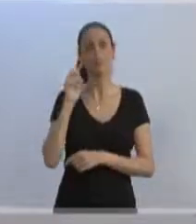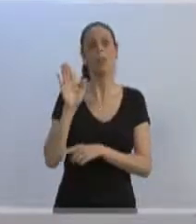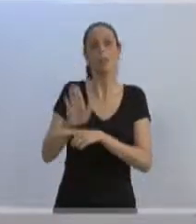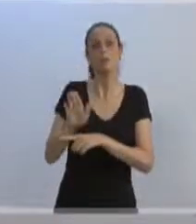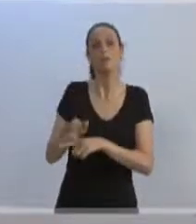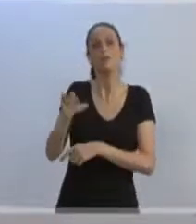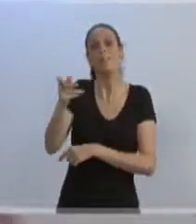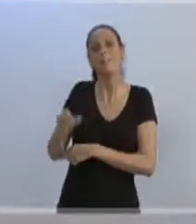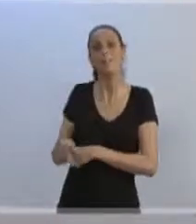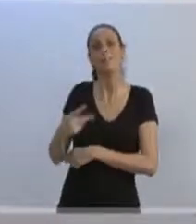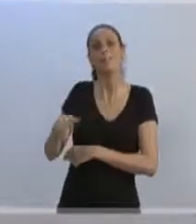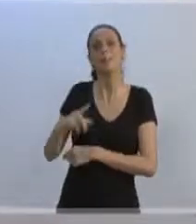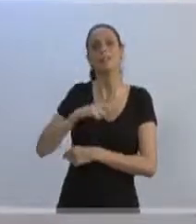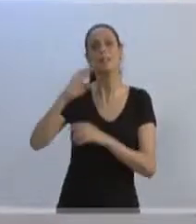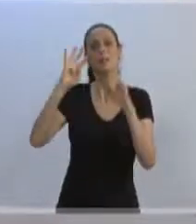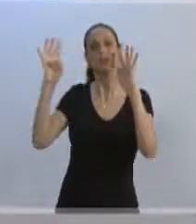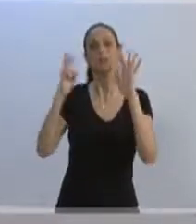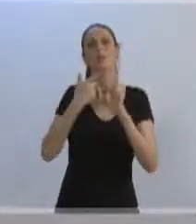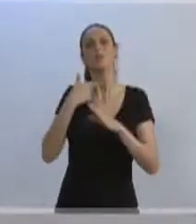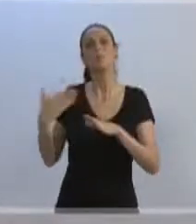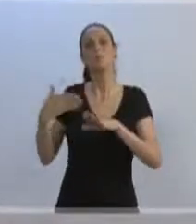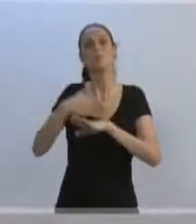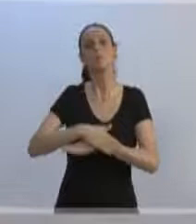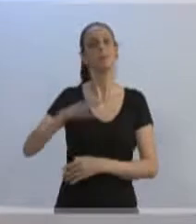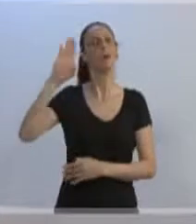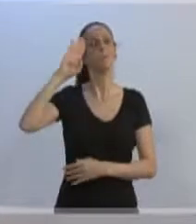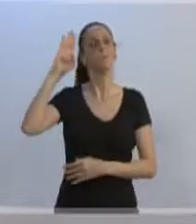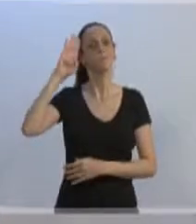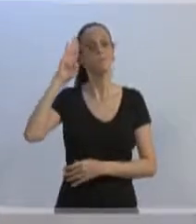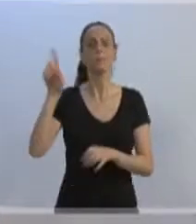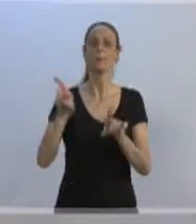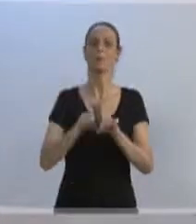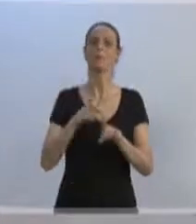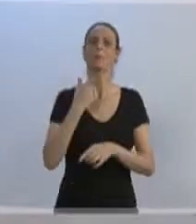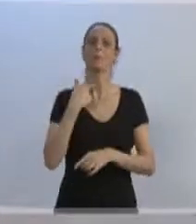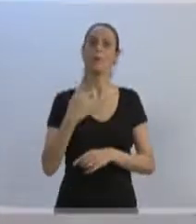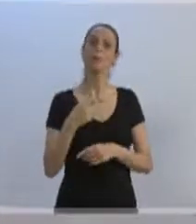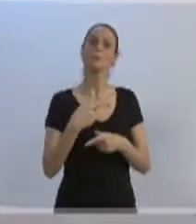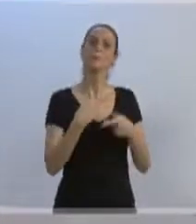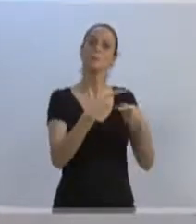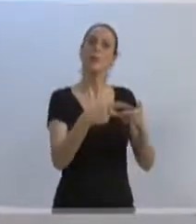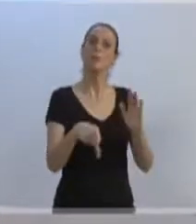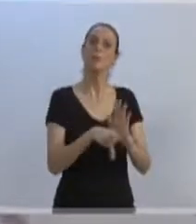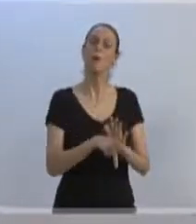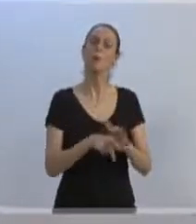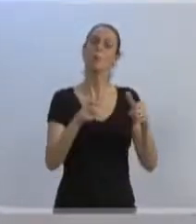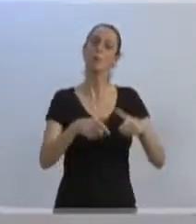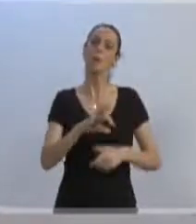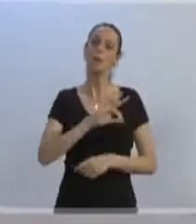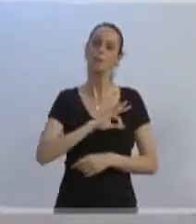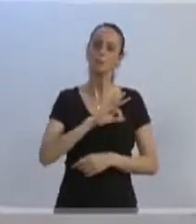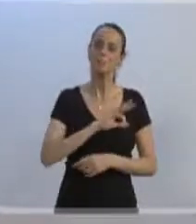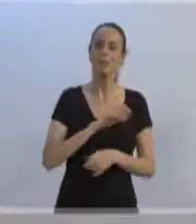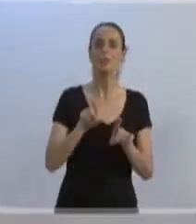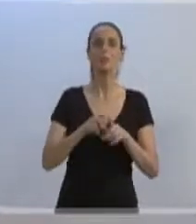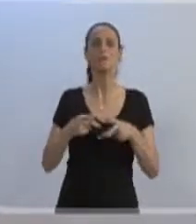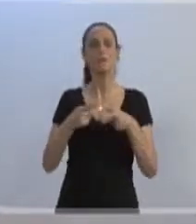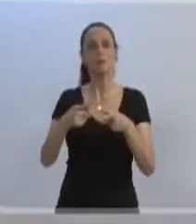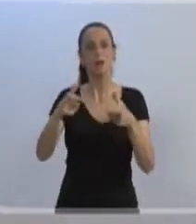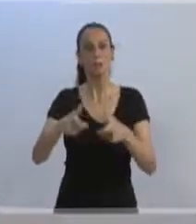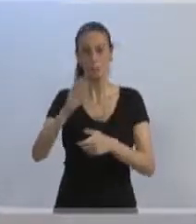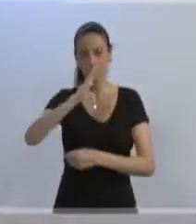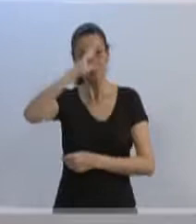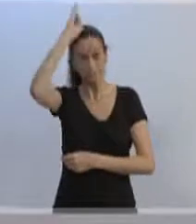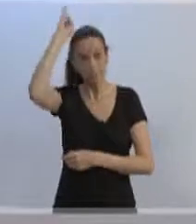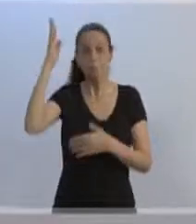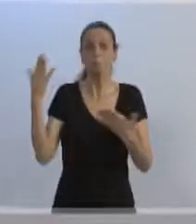crianças muitas dessas crianças quer visitar o exército brasileiro muitas querem estar polícia militar muitos o corpo de bombeiros certo